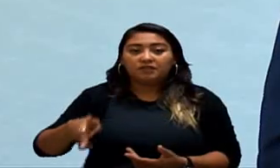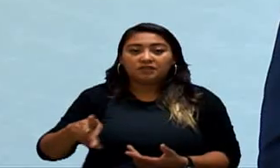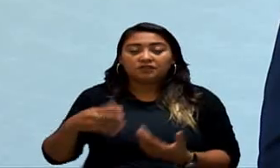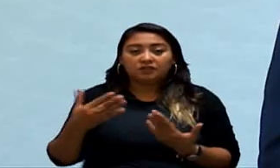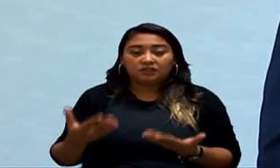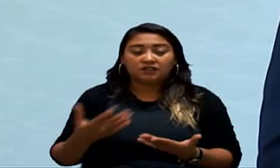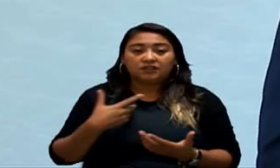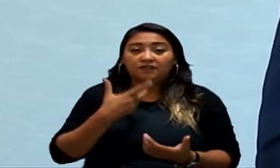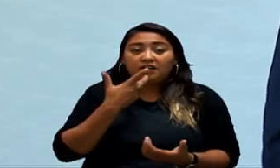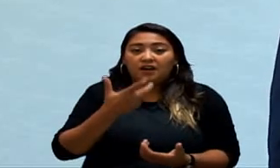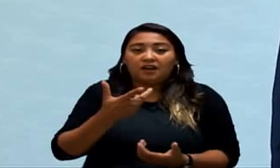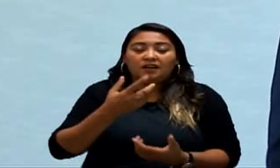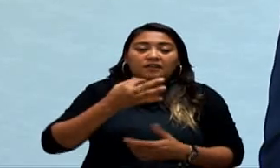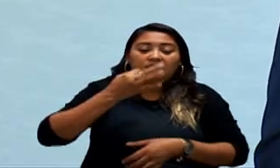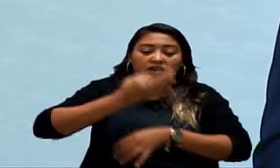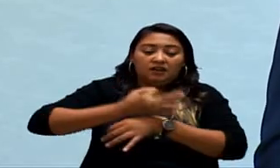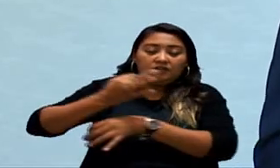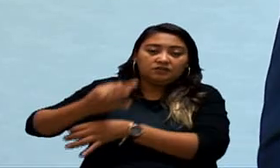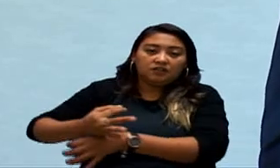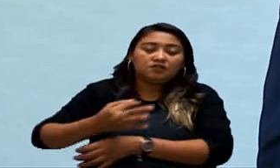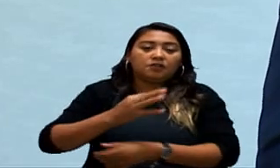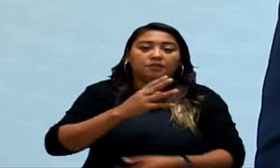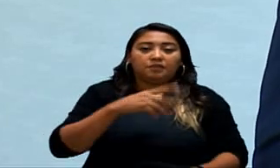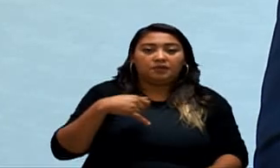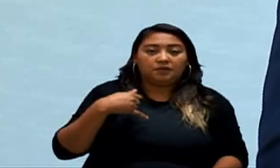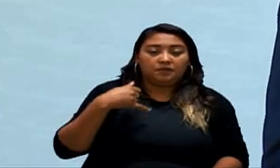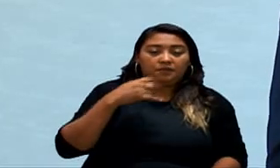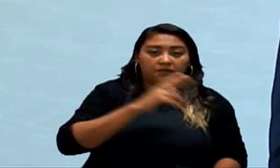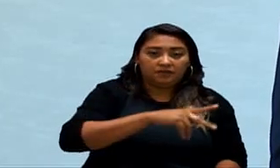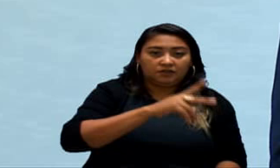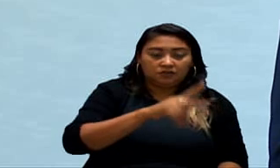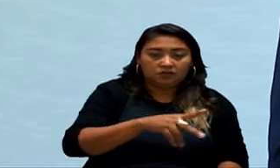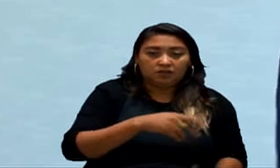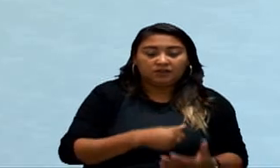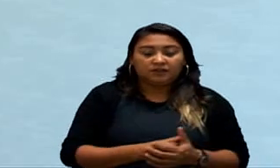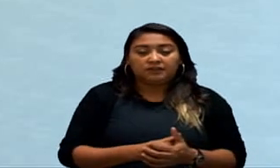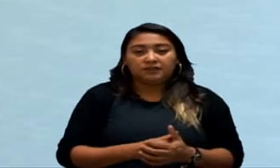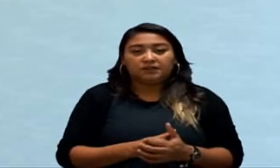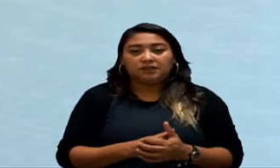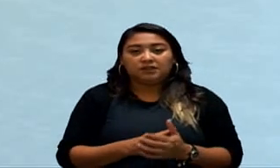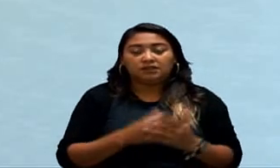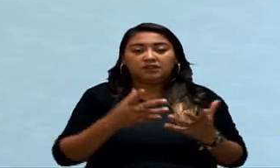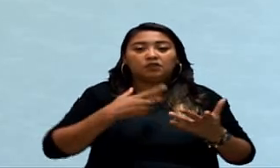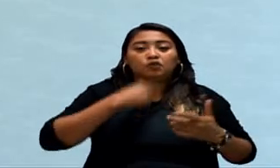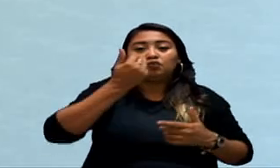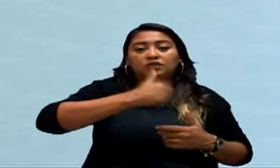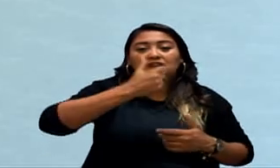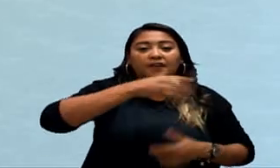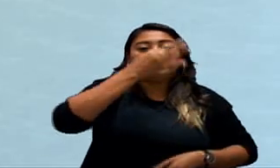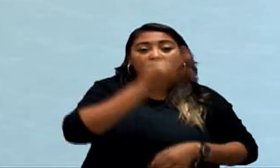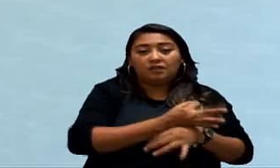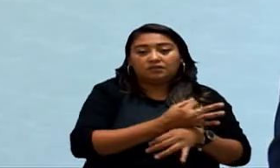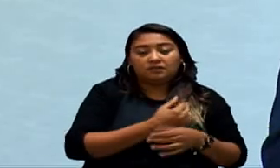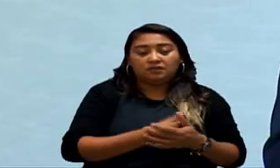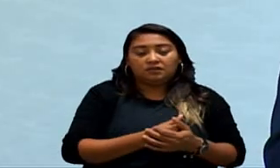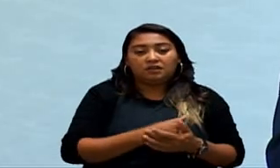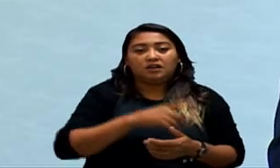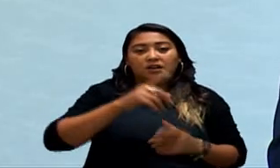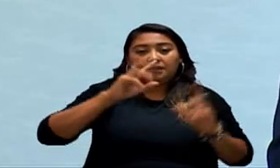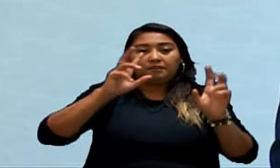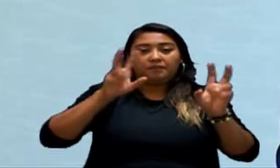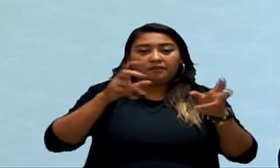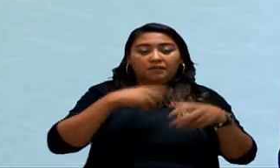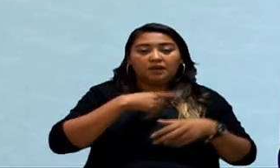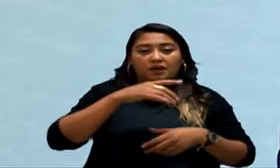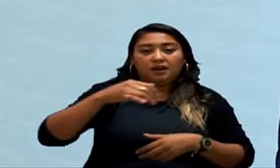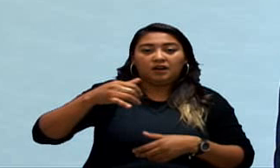Né? A gente não coloca a falta de professores, a sua idade. Ou seja, por isso que não está essa palavra falta. Significa a sua